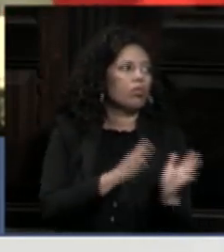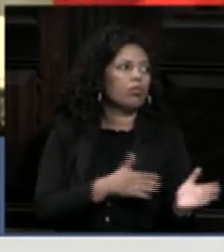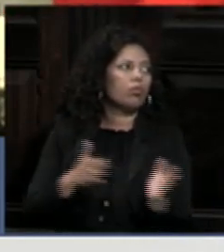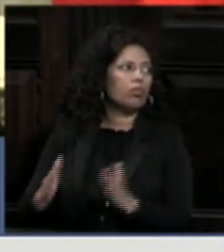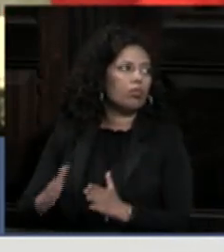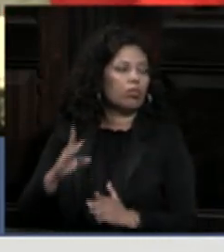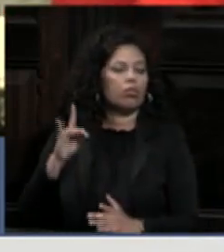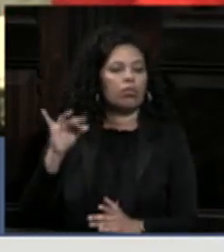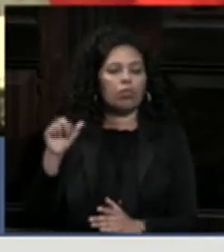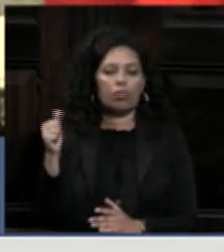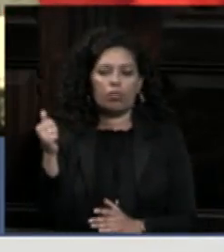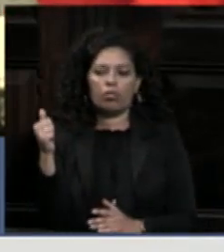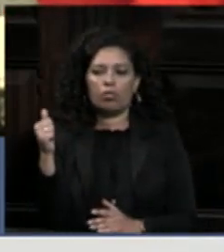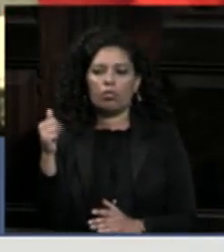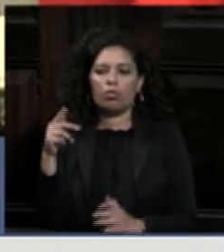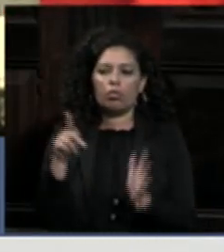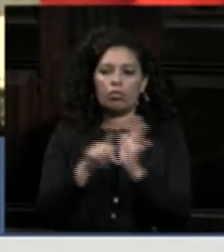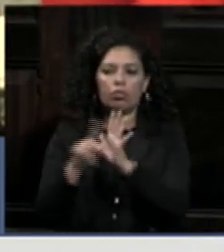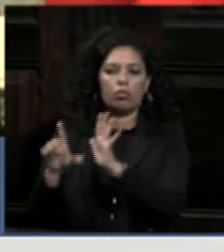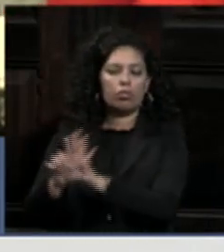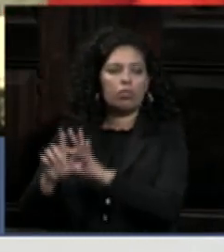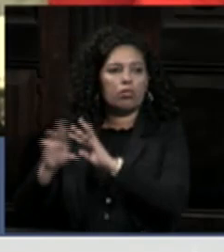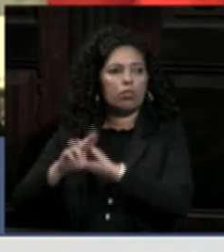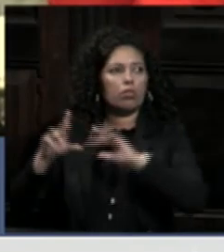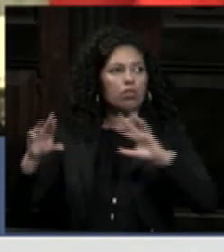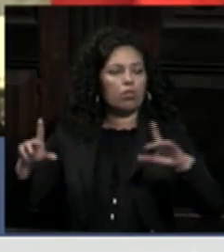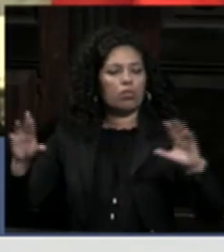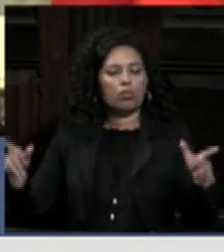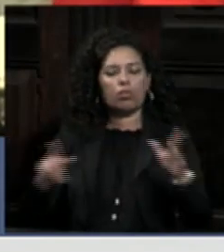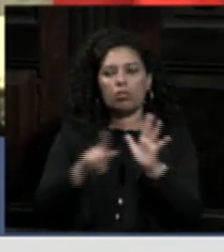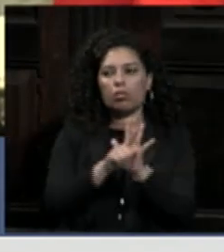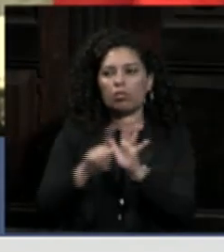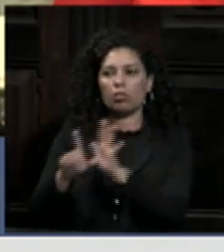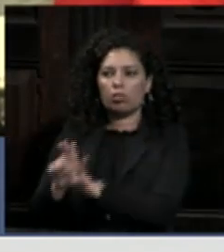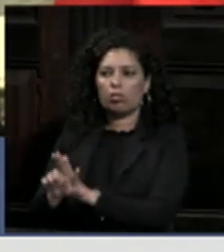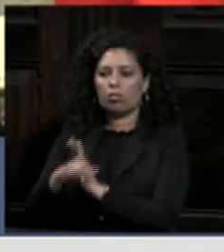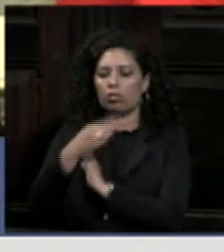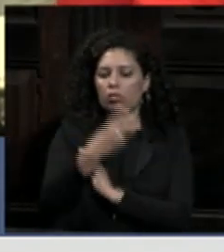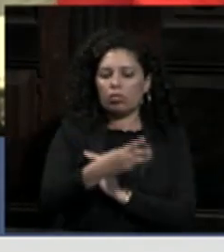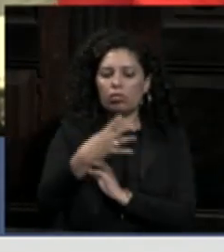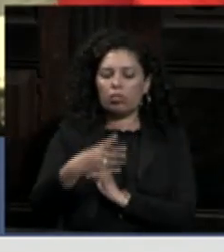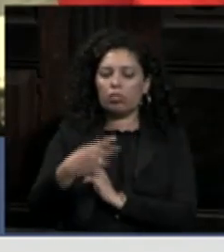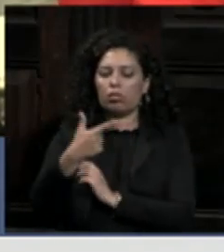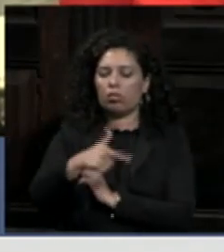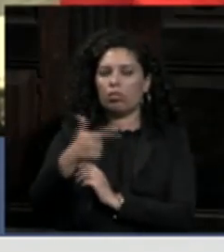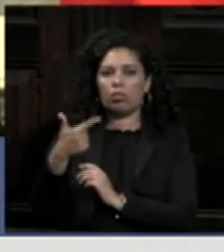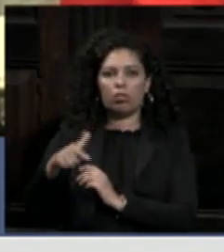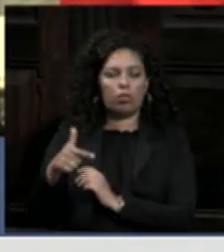dia do pl 3422